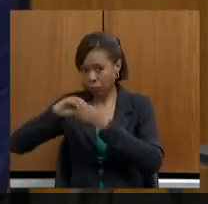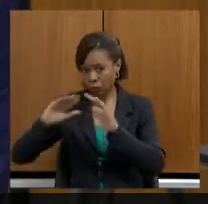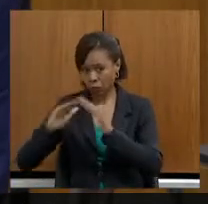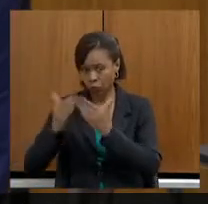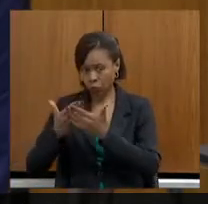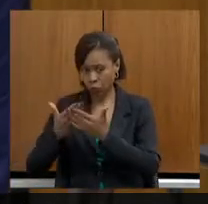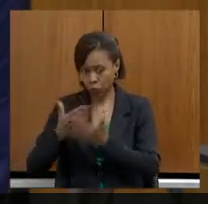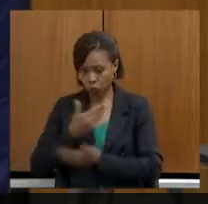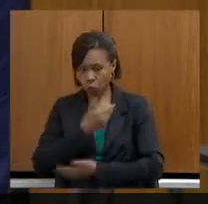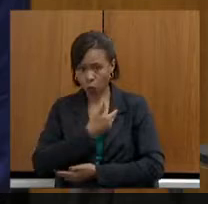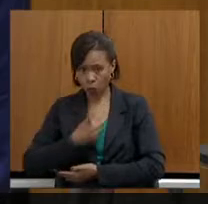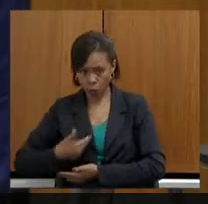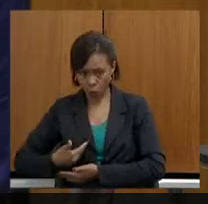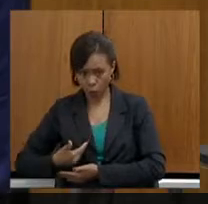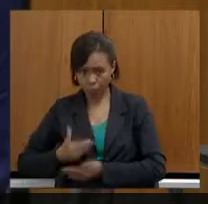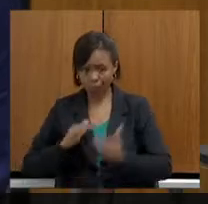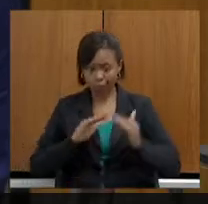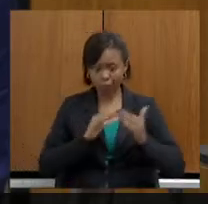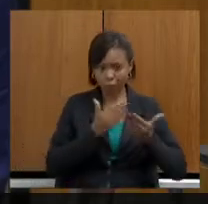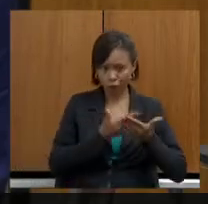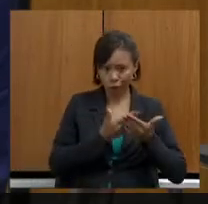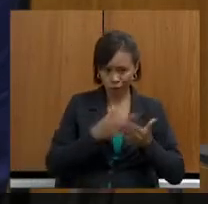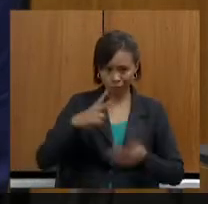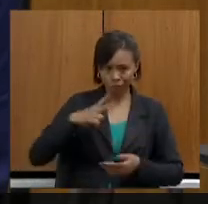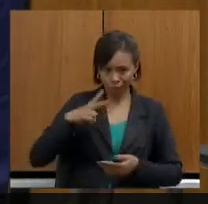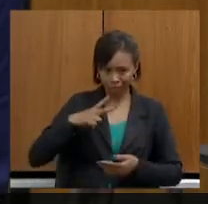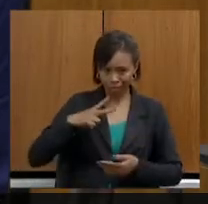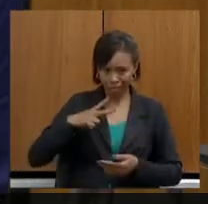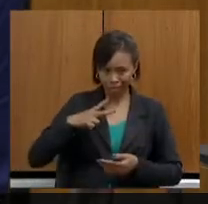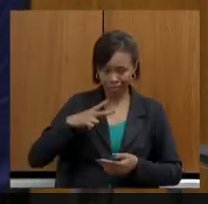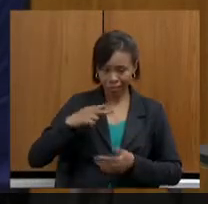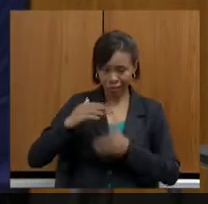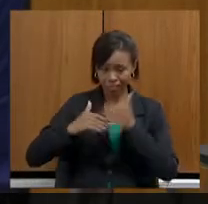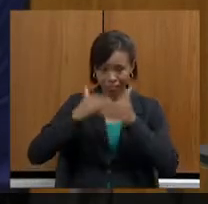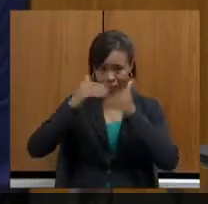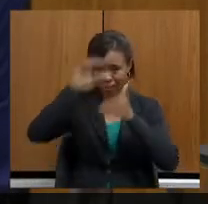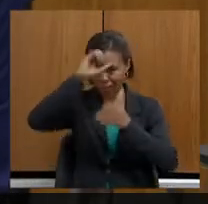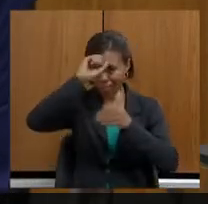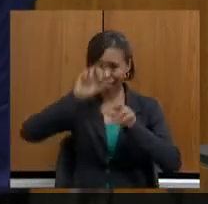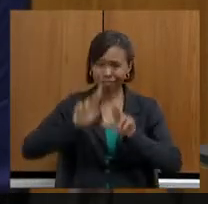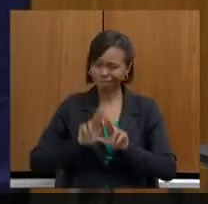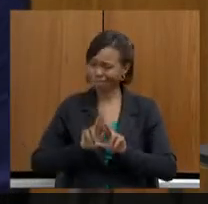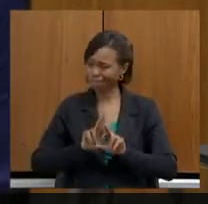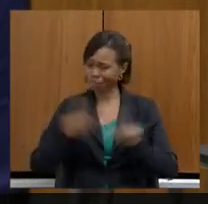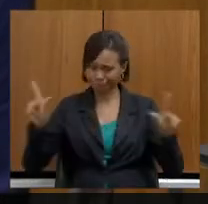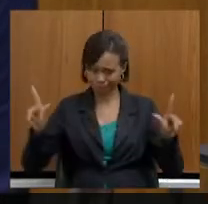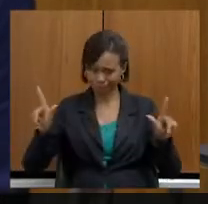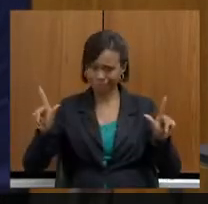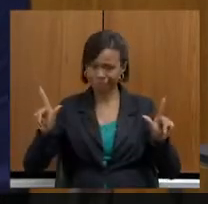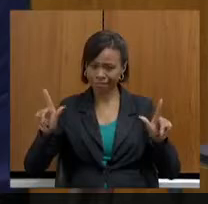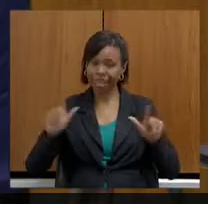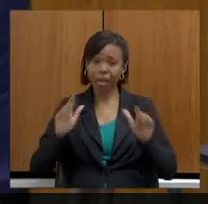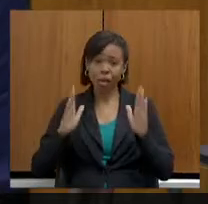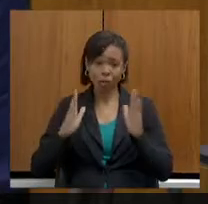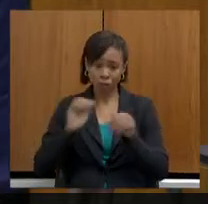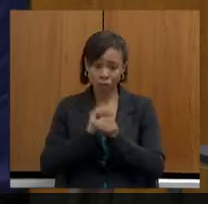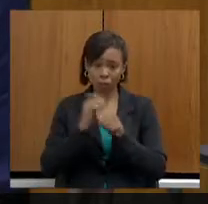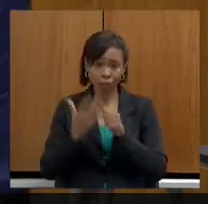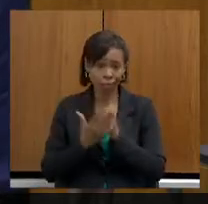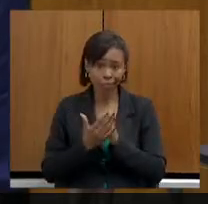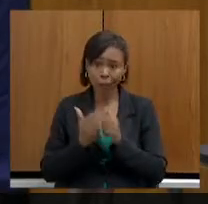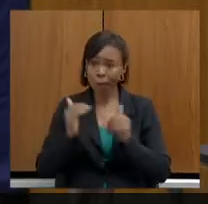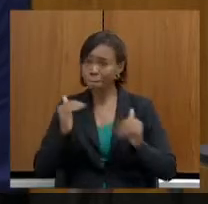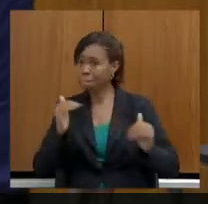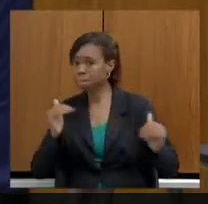e privadas que infelizmente aumentou durante a pandemia E nós como autoridades nós